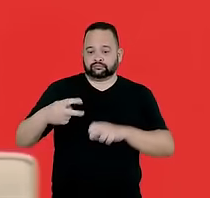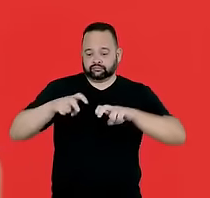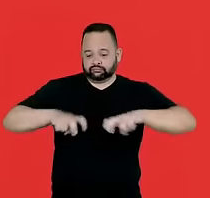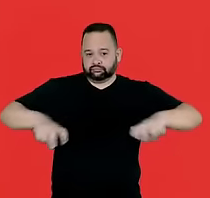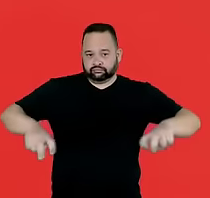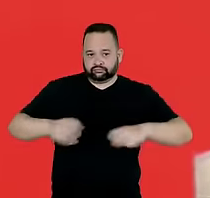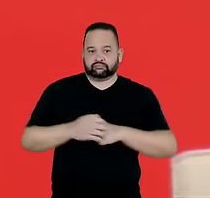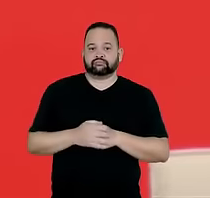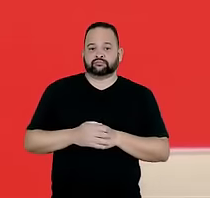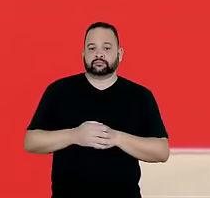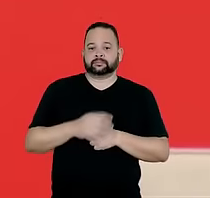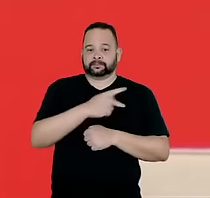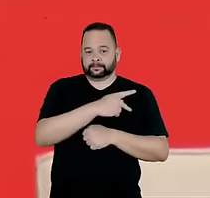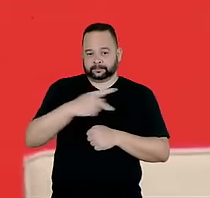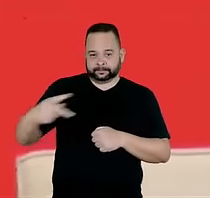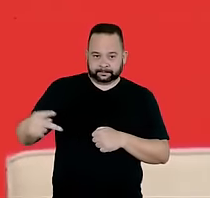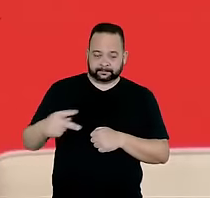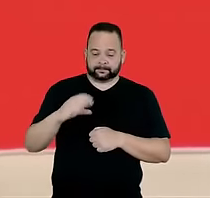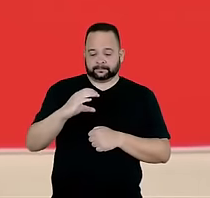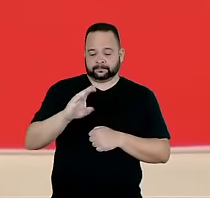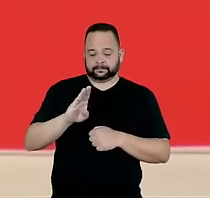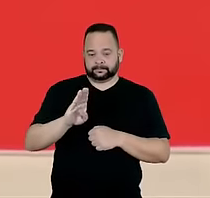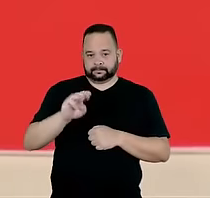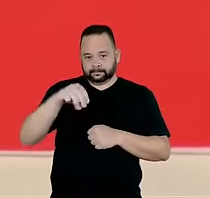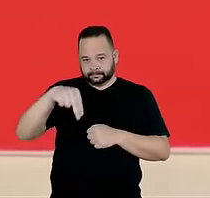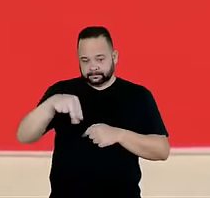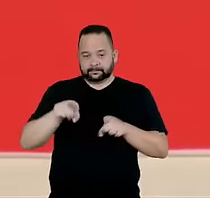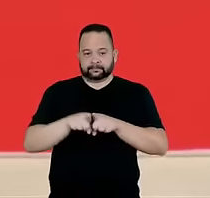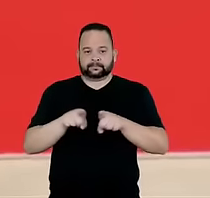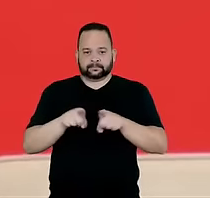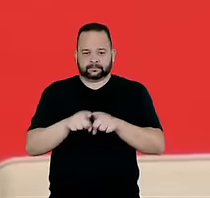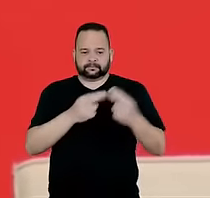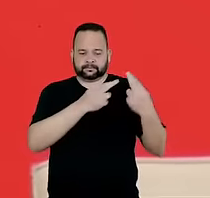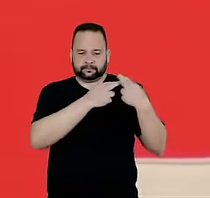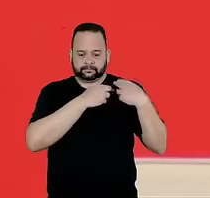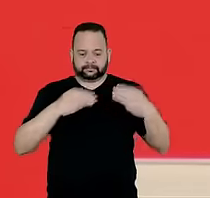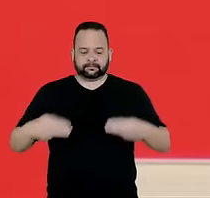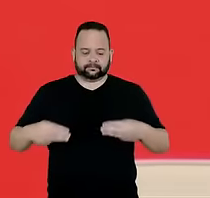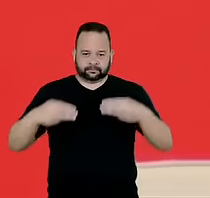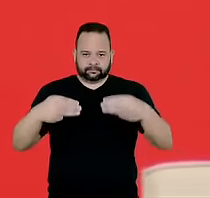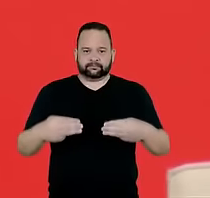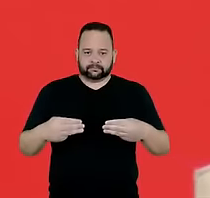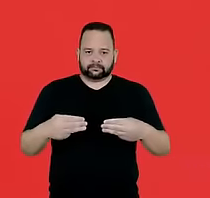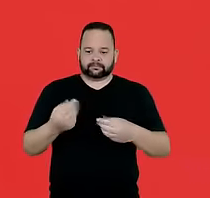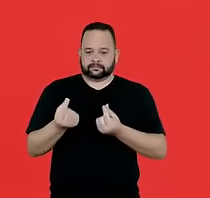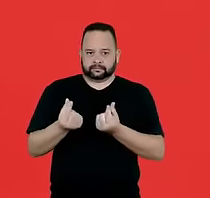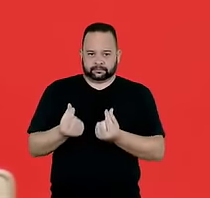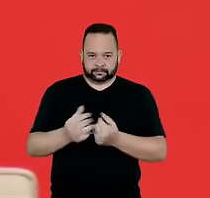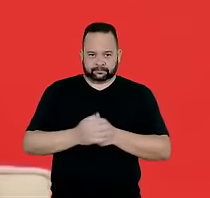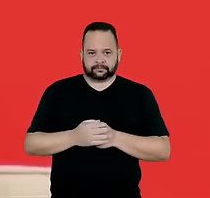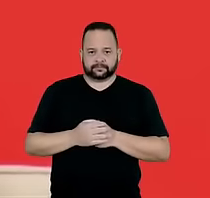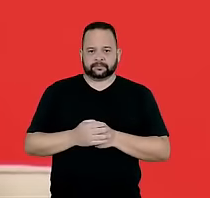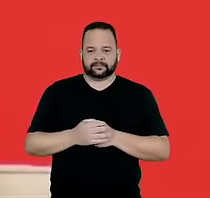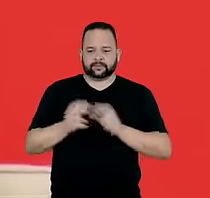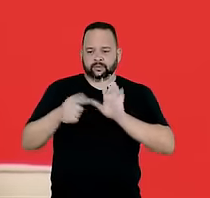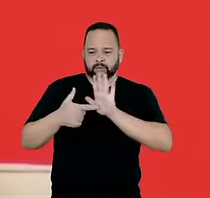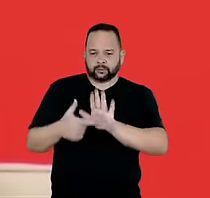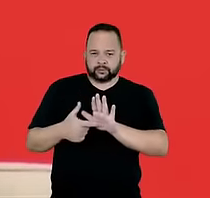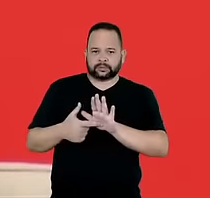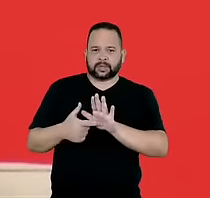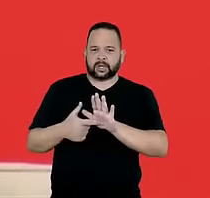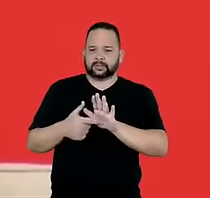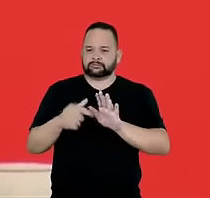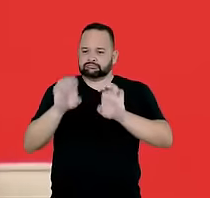secretário de reformas econômicas do Ministério da Fazenda trazer um pouquinho dessa vidão das mudanças que tem a gente tem muitas mudanças estruturais